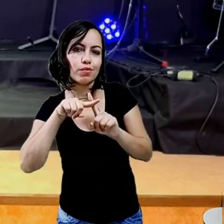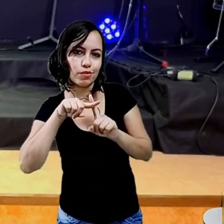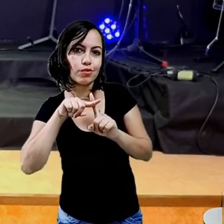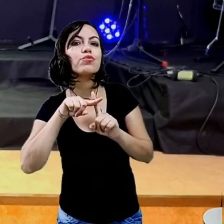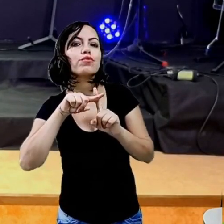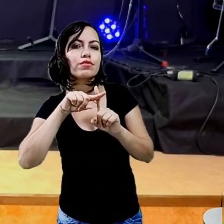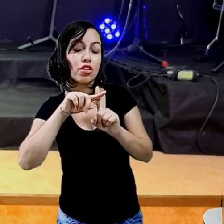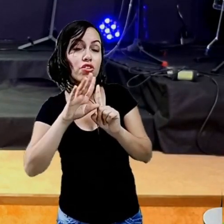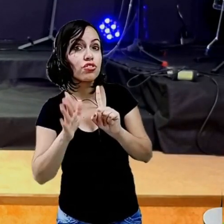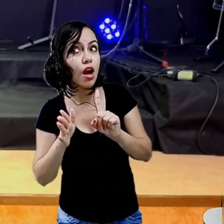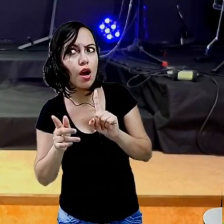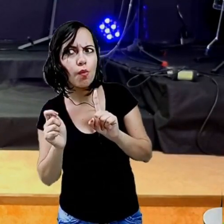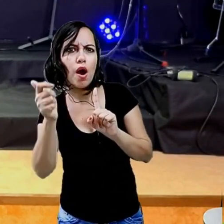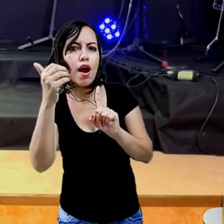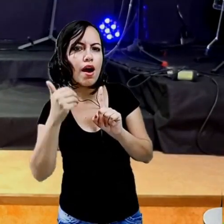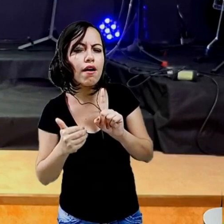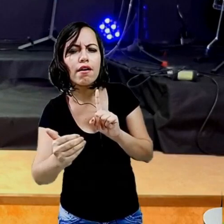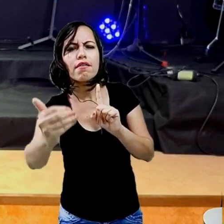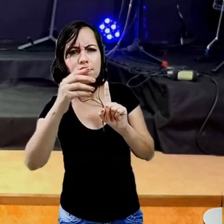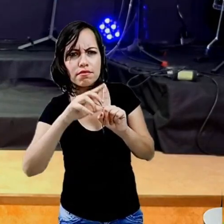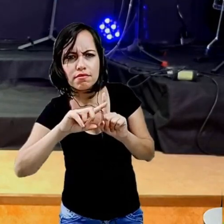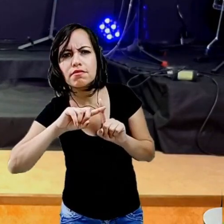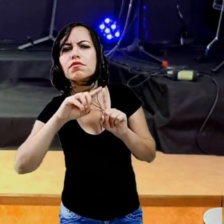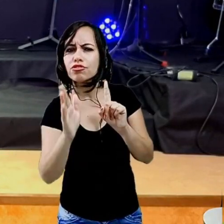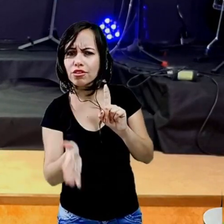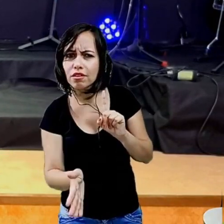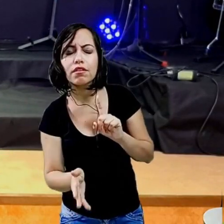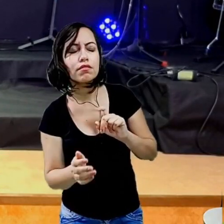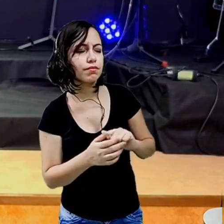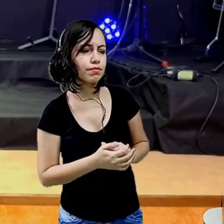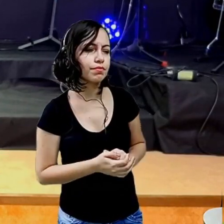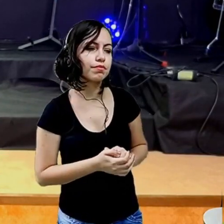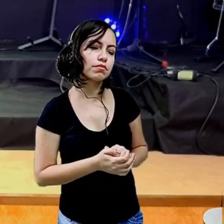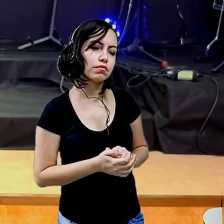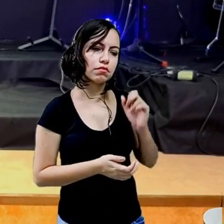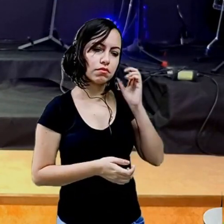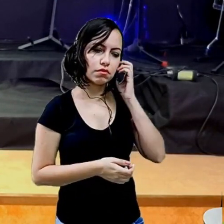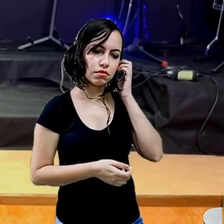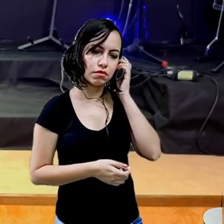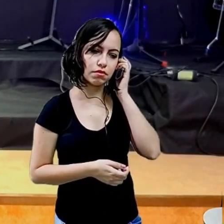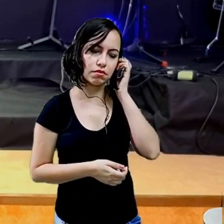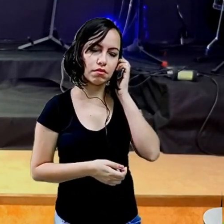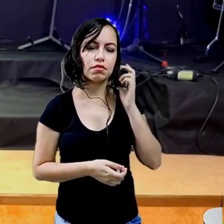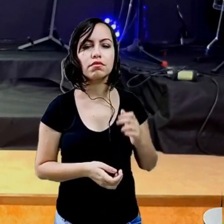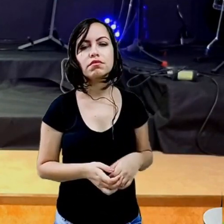a cruz, já estava se aproximando a cruz na vida de